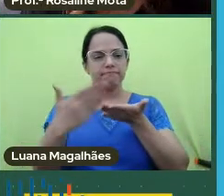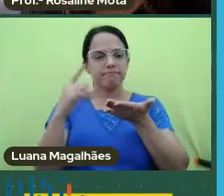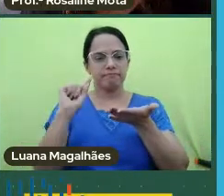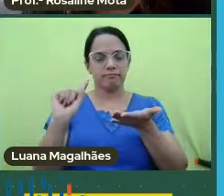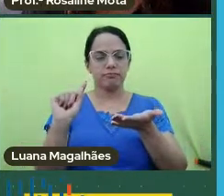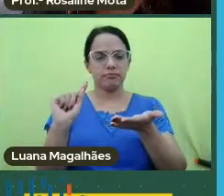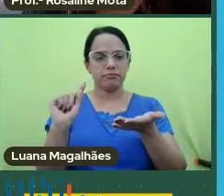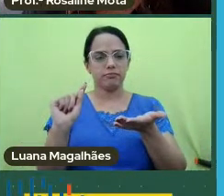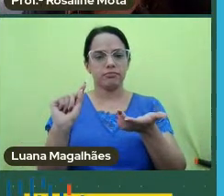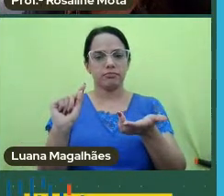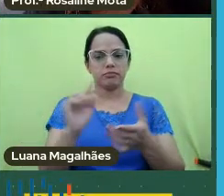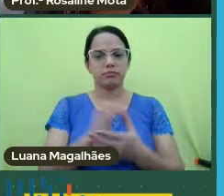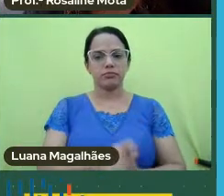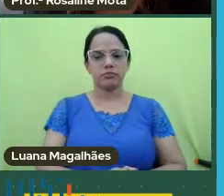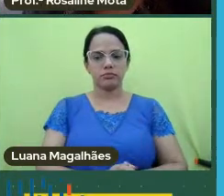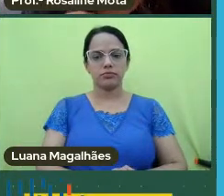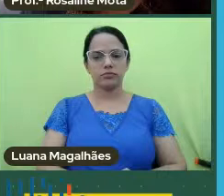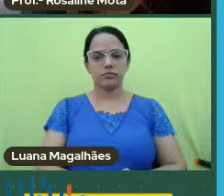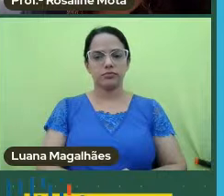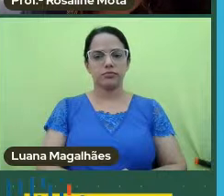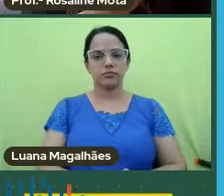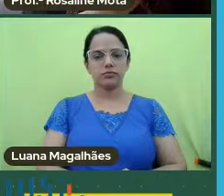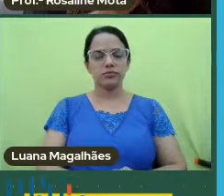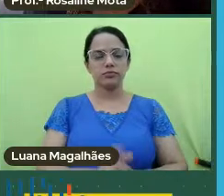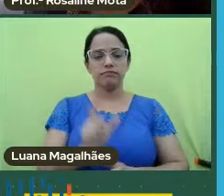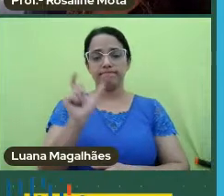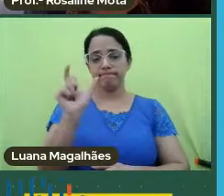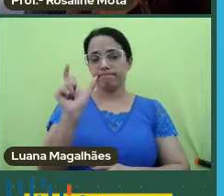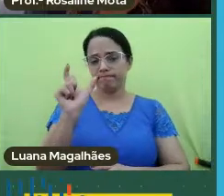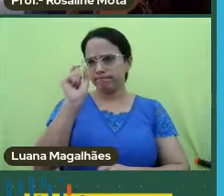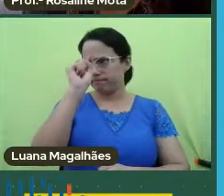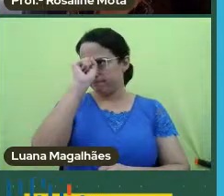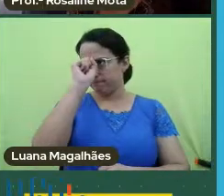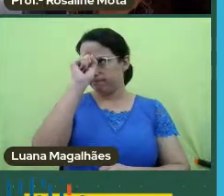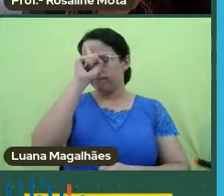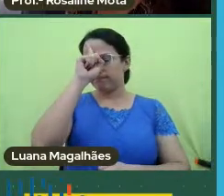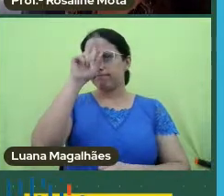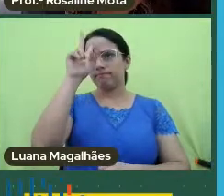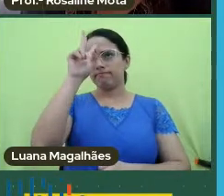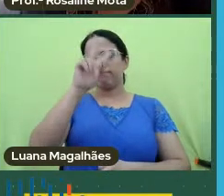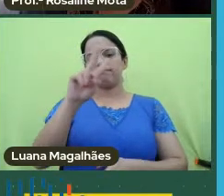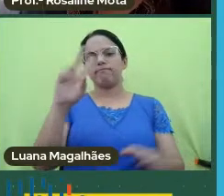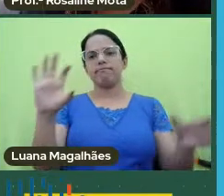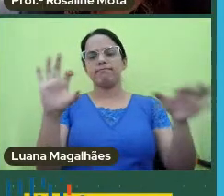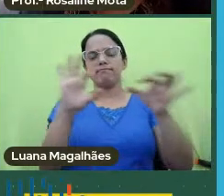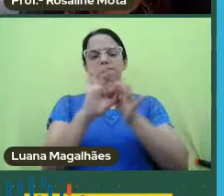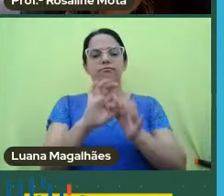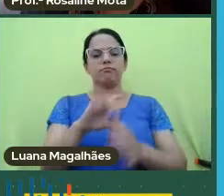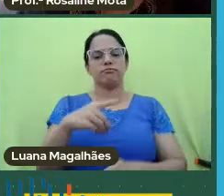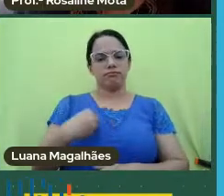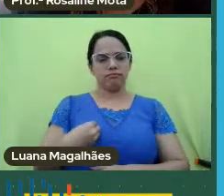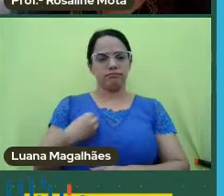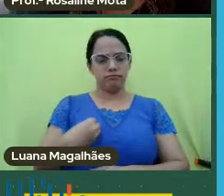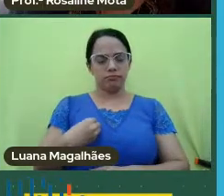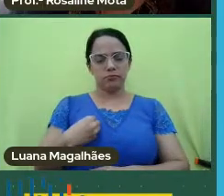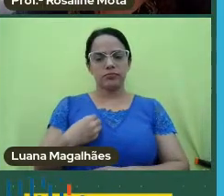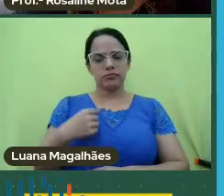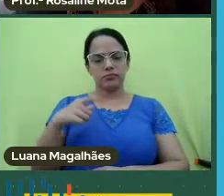do que trata esse termo hospital, relaciona-se mesmo à existência de